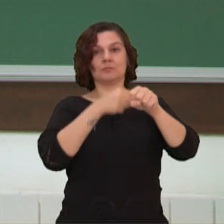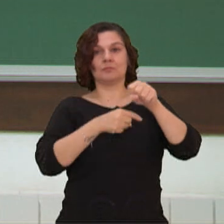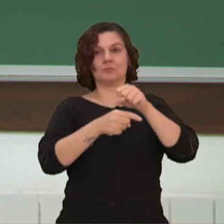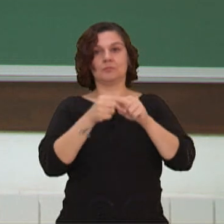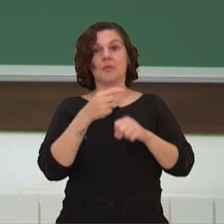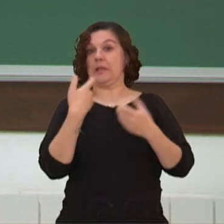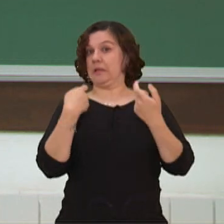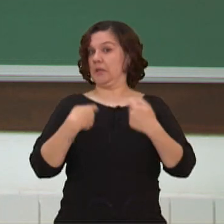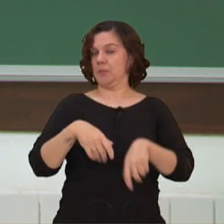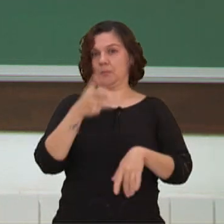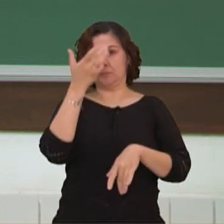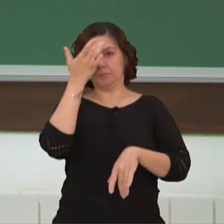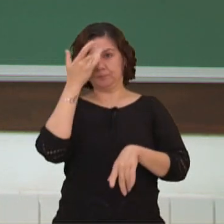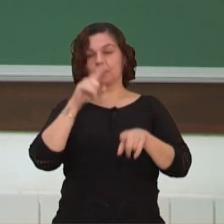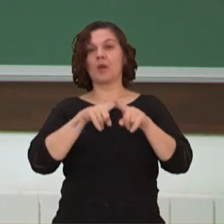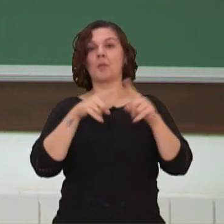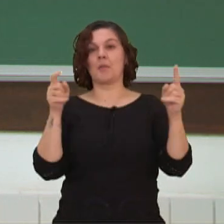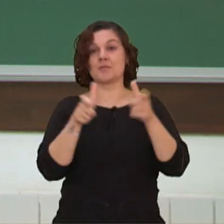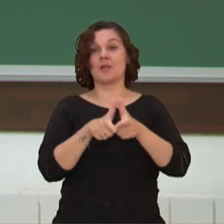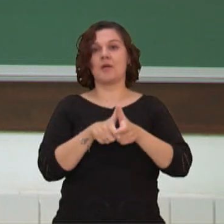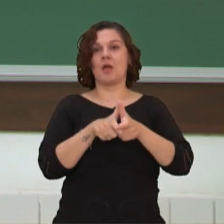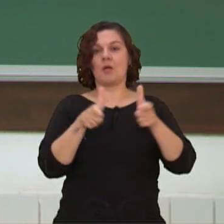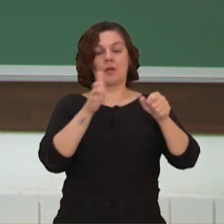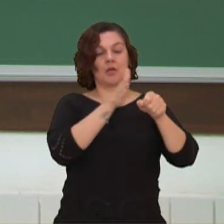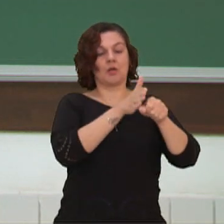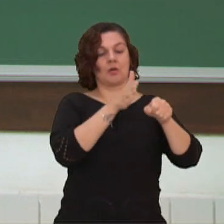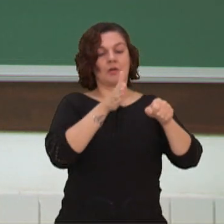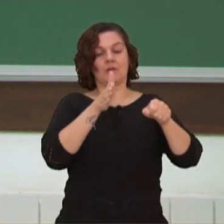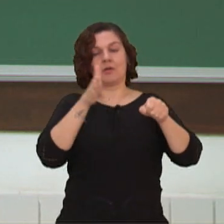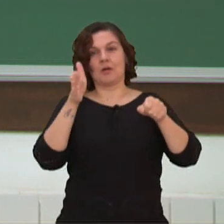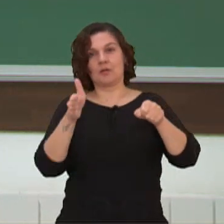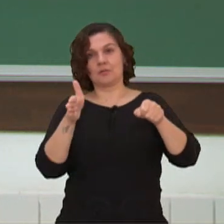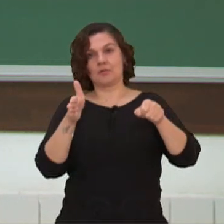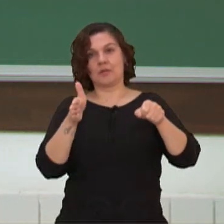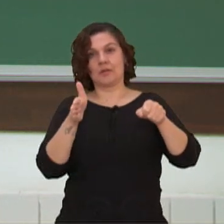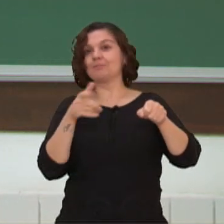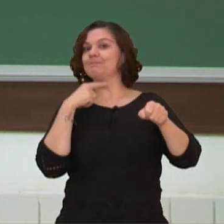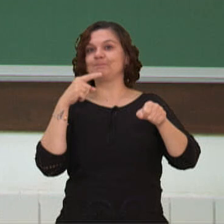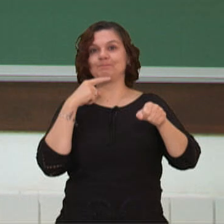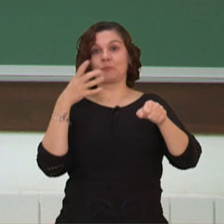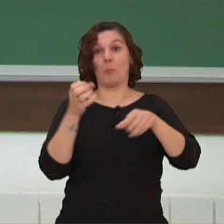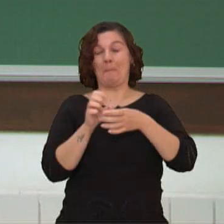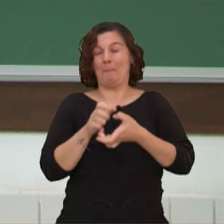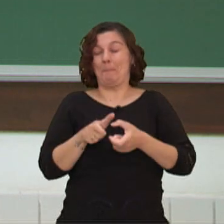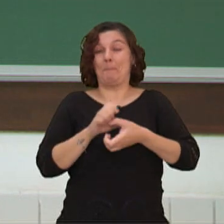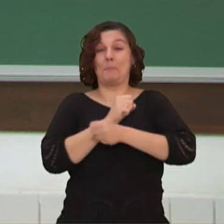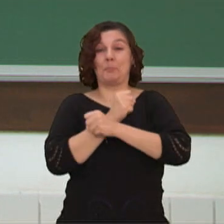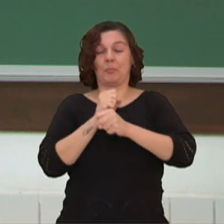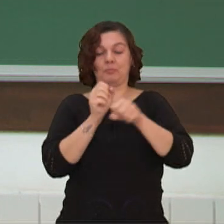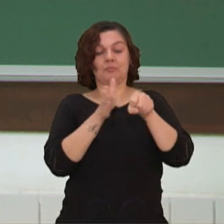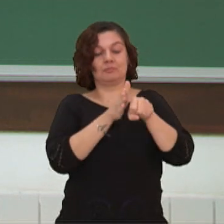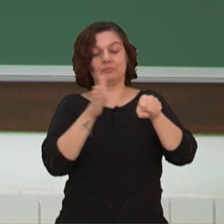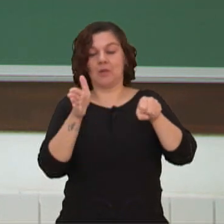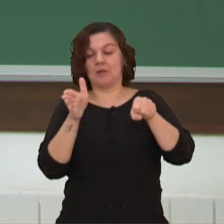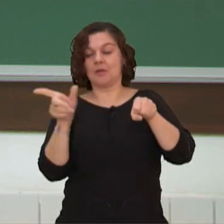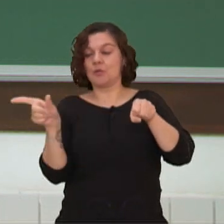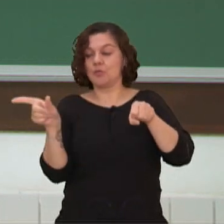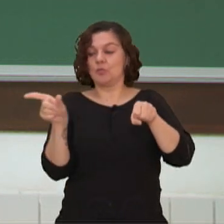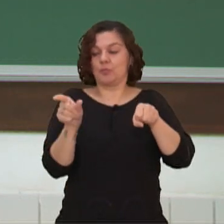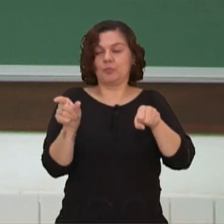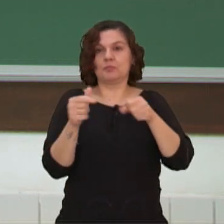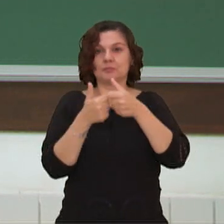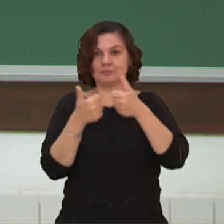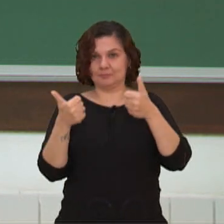precisa decorar, mas lembre que ele vai aumentando até que chega no momento em que ele atinge o máximo, daí volta a diminuir o número